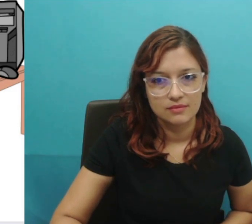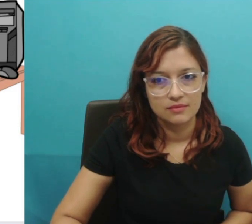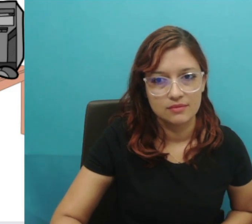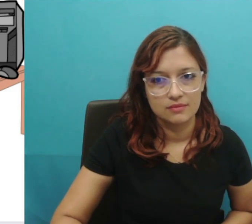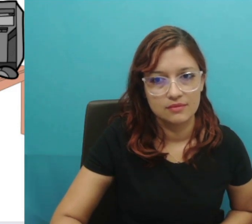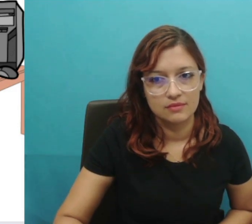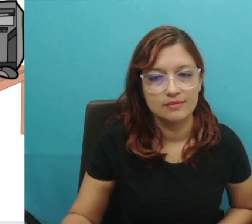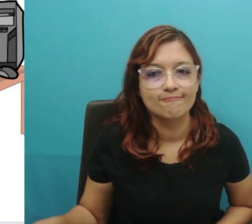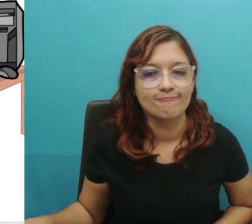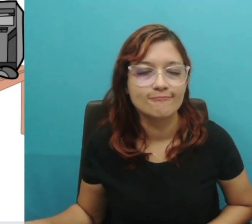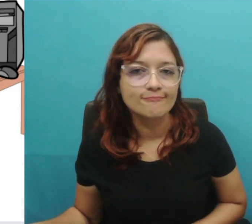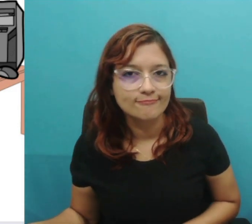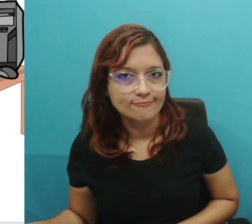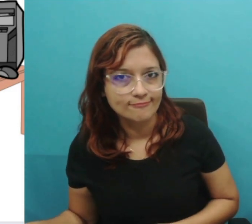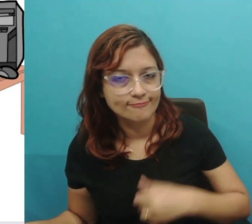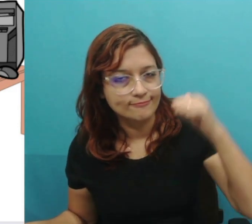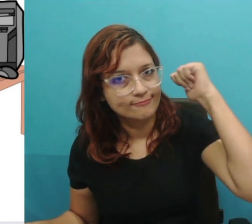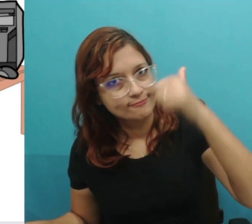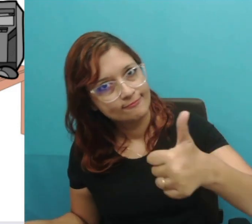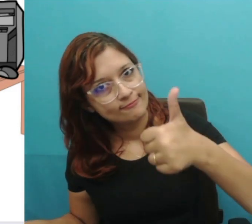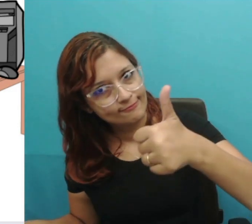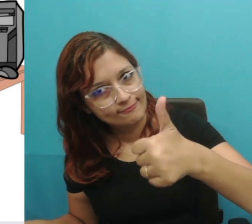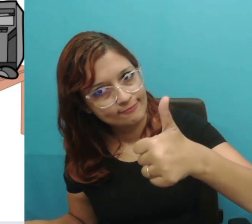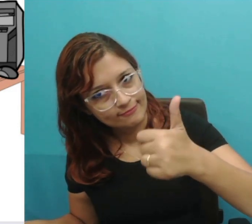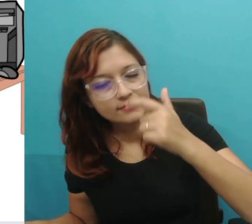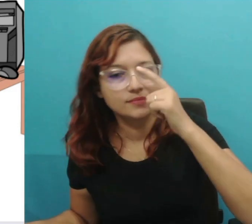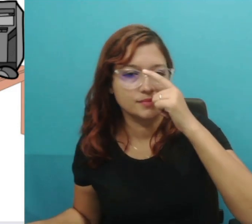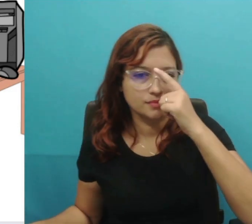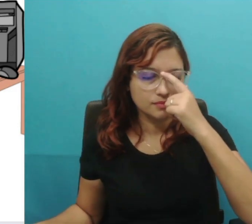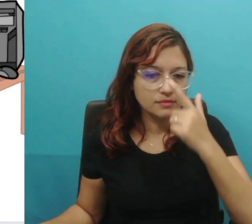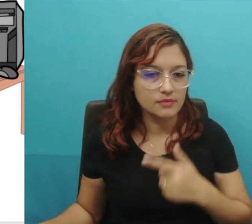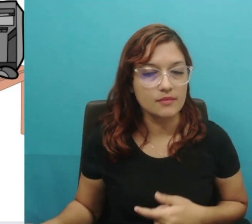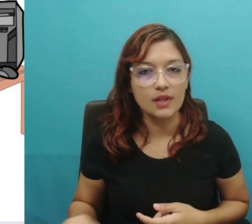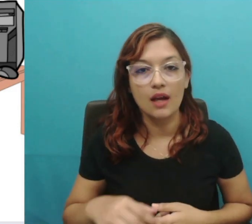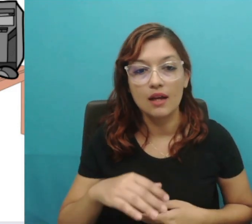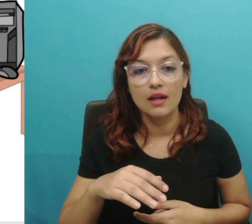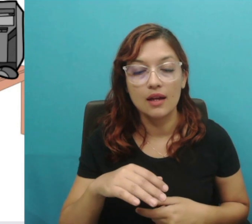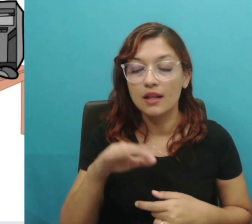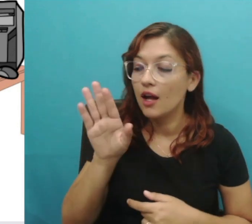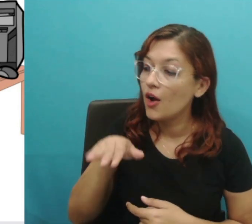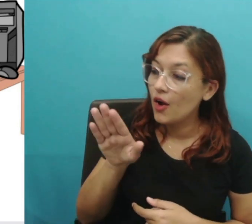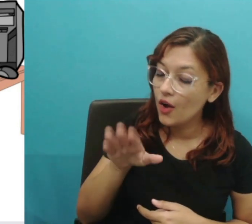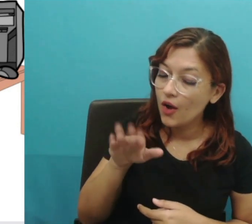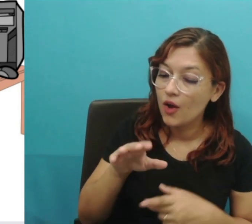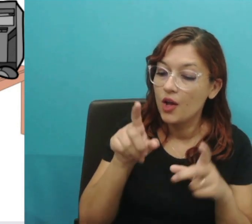então ele pertence a quem? A esta outra garotinha aqui, certo?